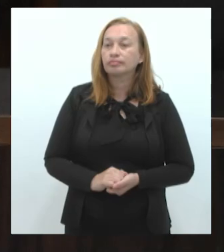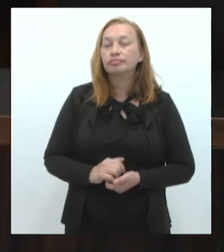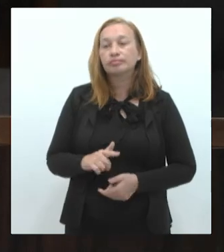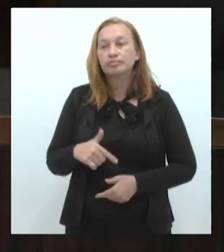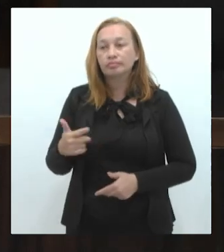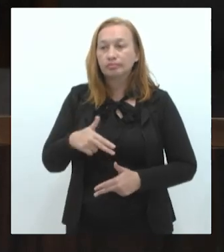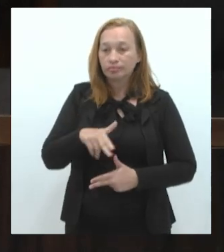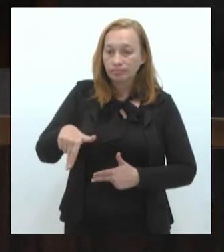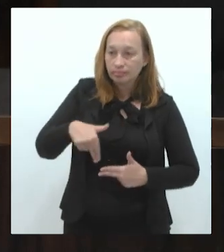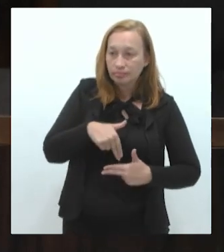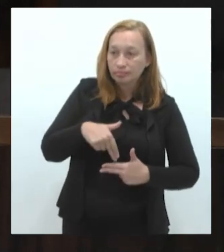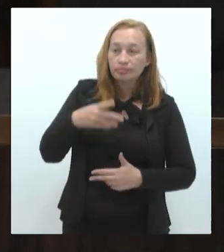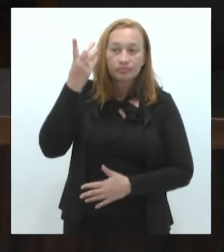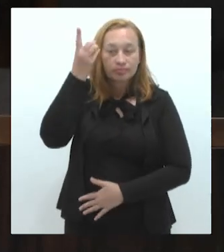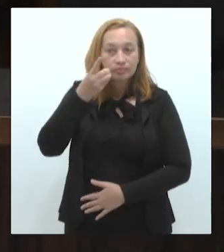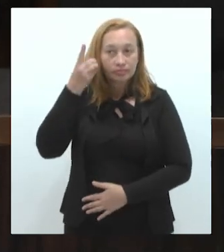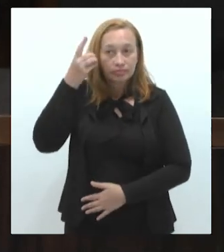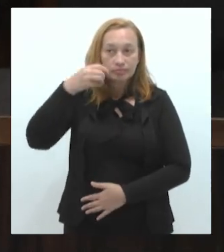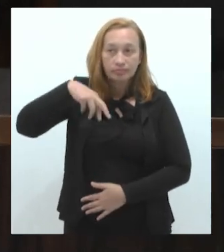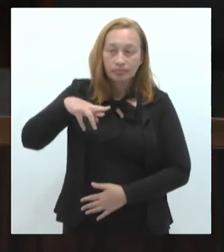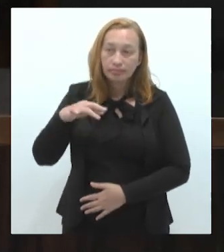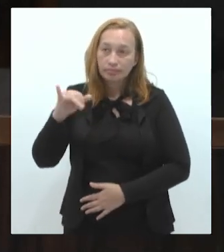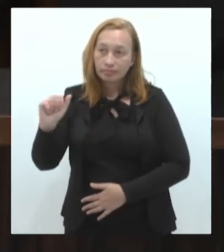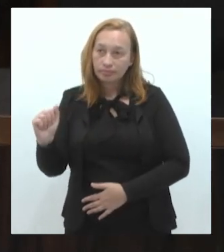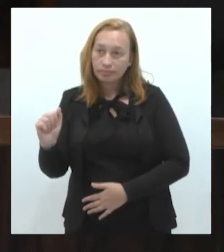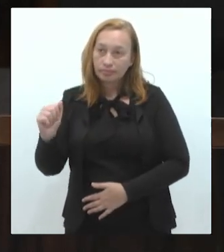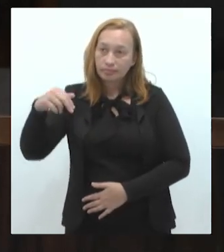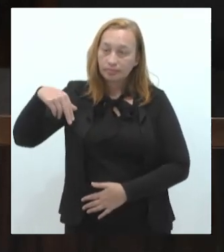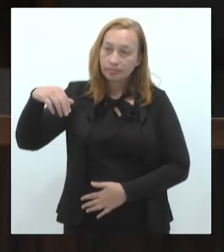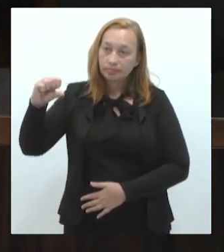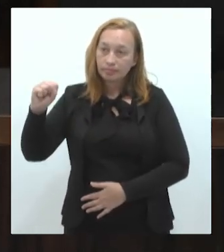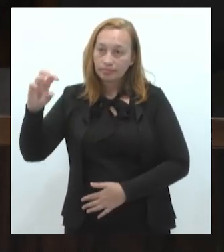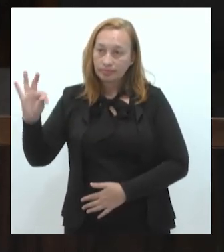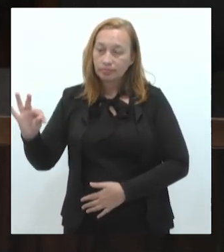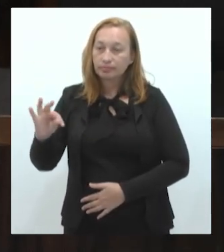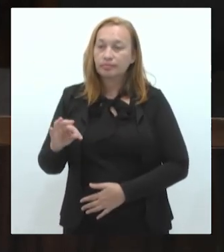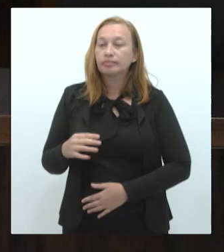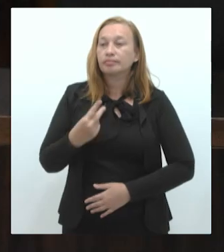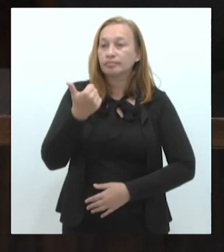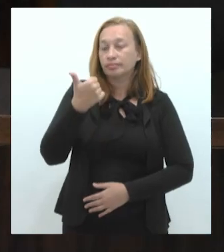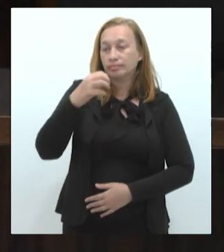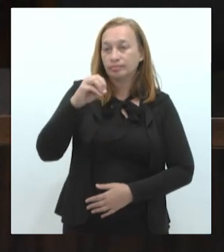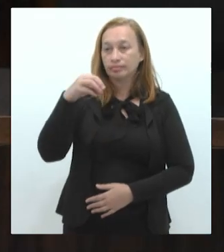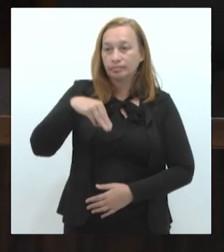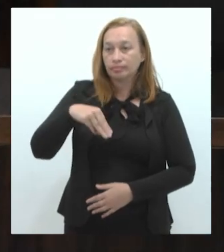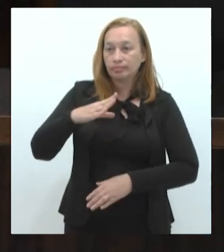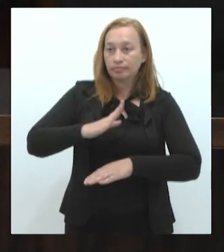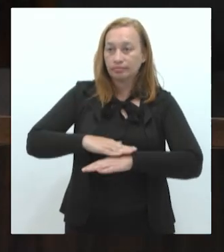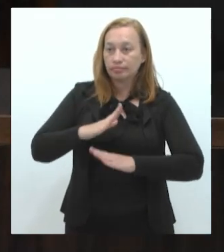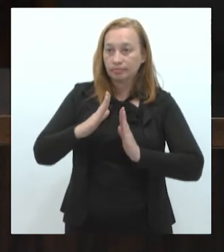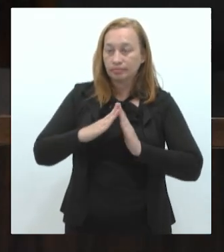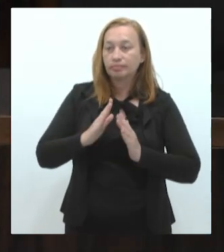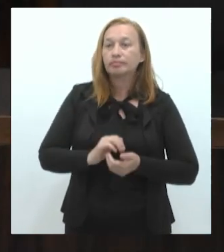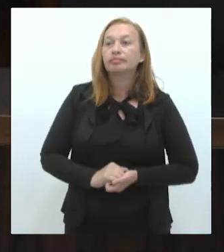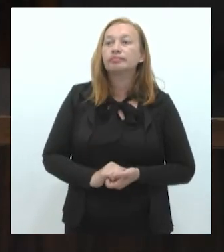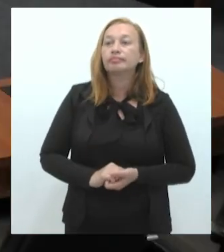Próximo orador inscrito é o nome da deputada Marina, do MST. Vossa Excelência dispõe de 10 minutos no tempo